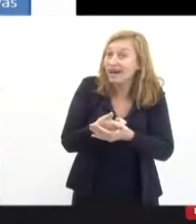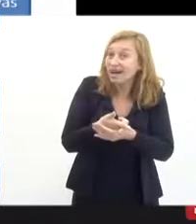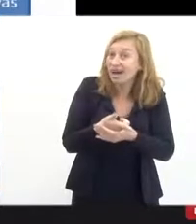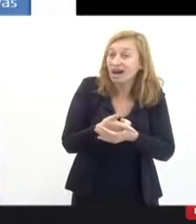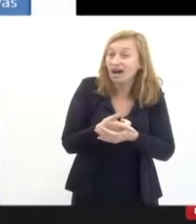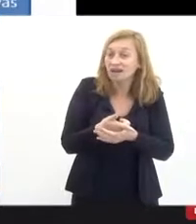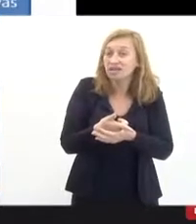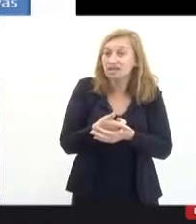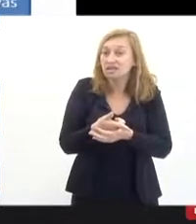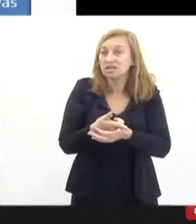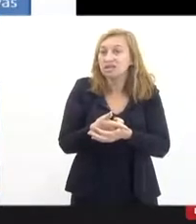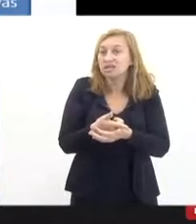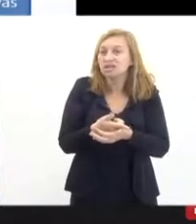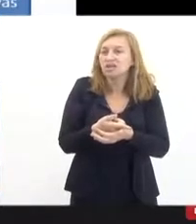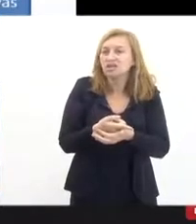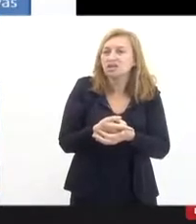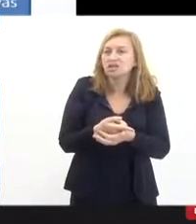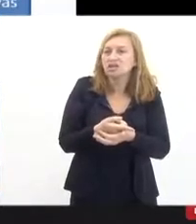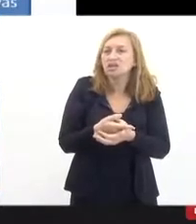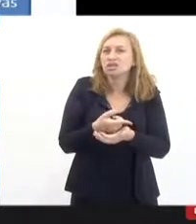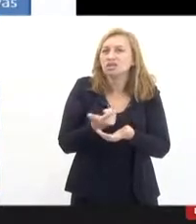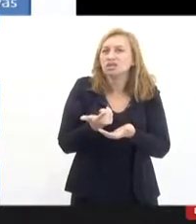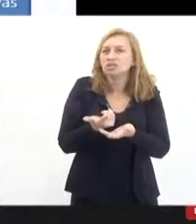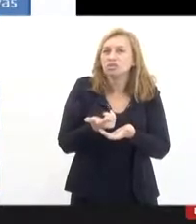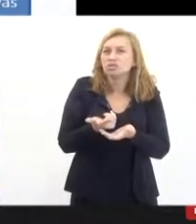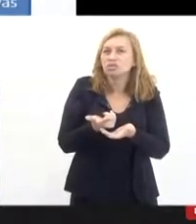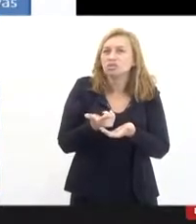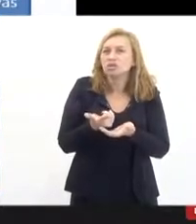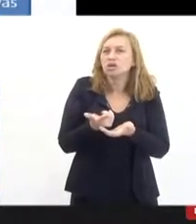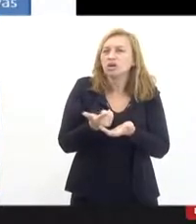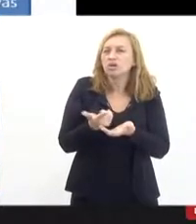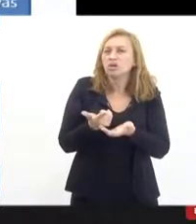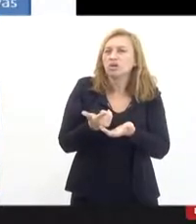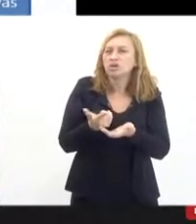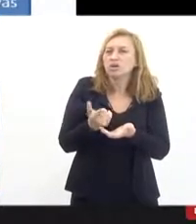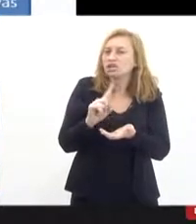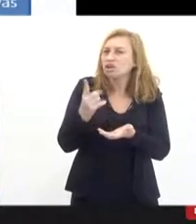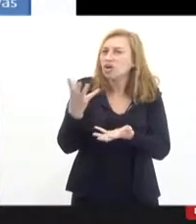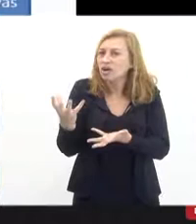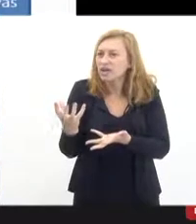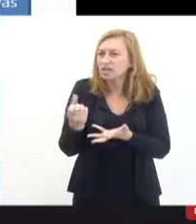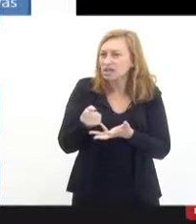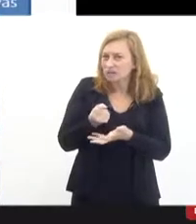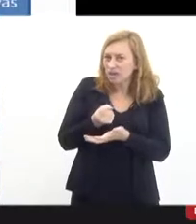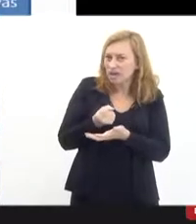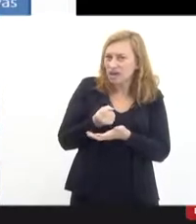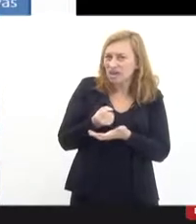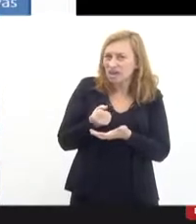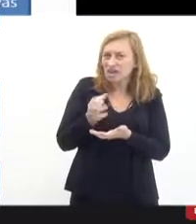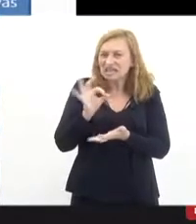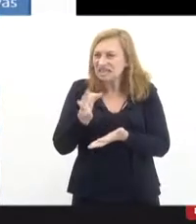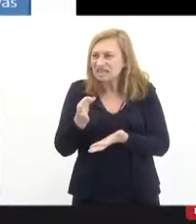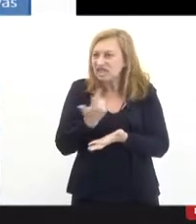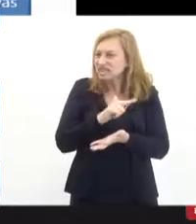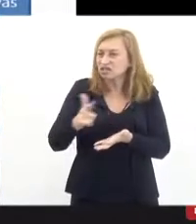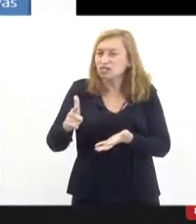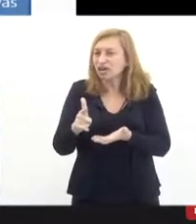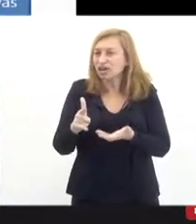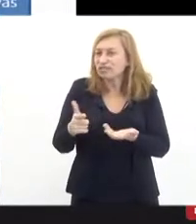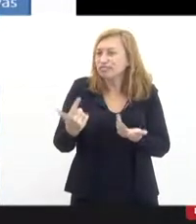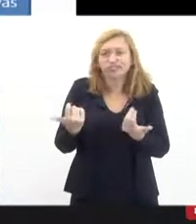sua baixa relevância, né, devido à sua baixa expectativa de recebimento, eu nem preciso também